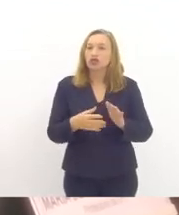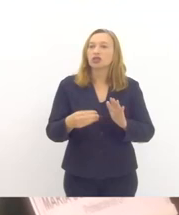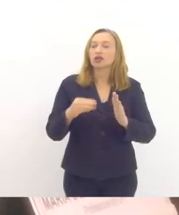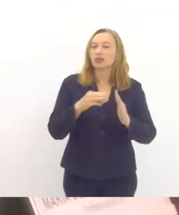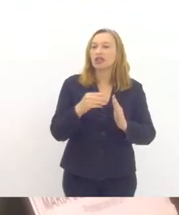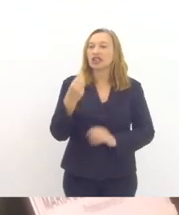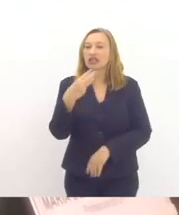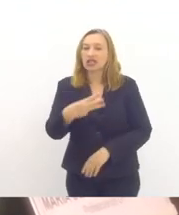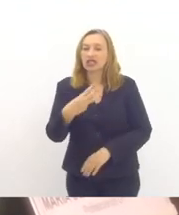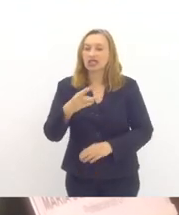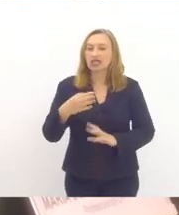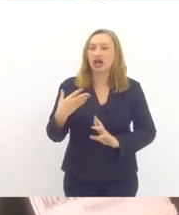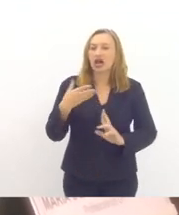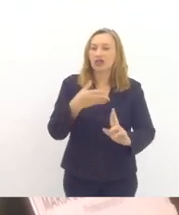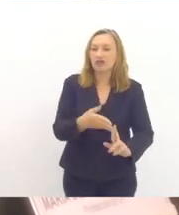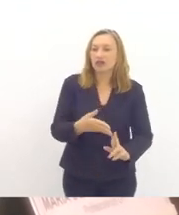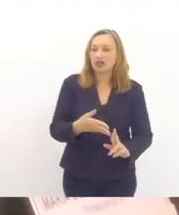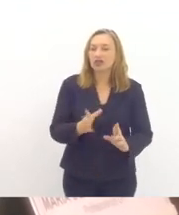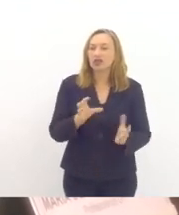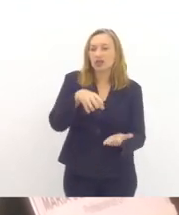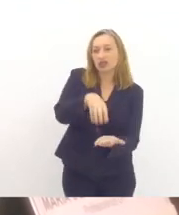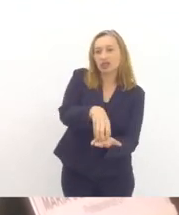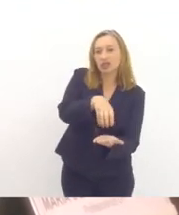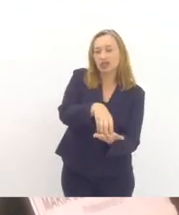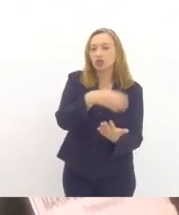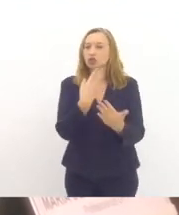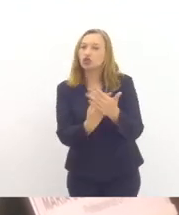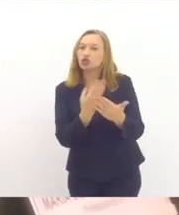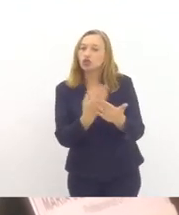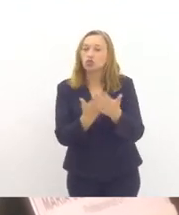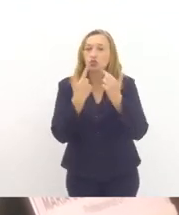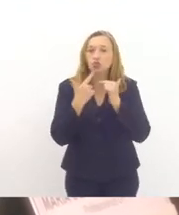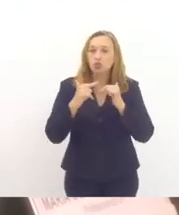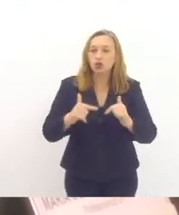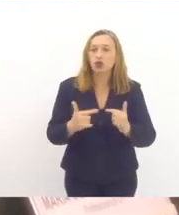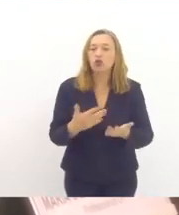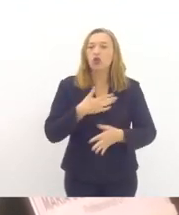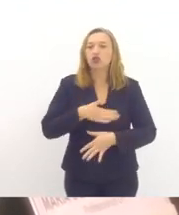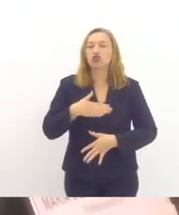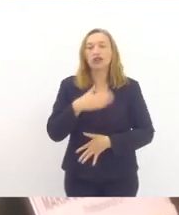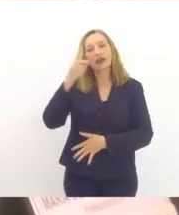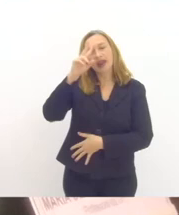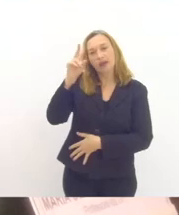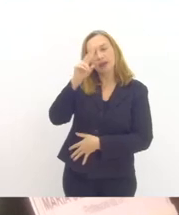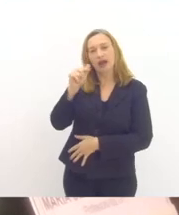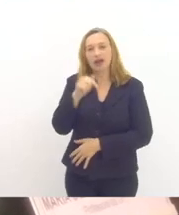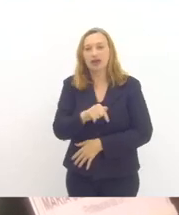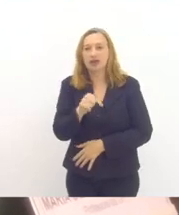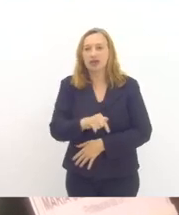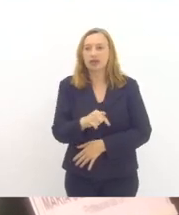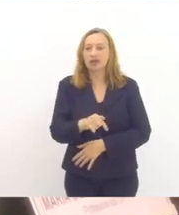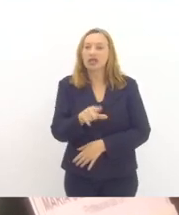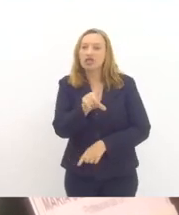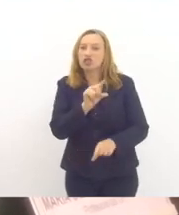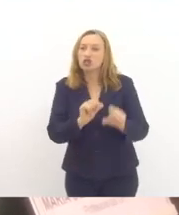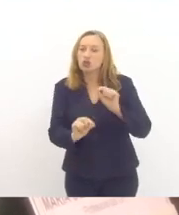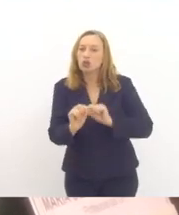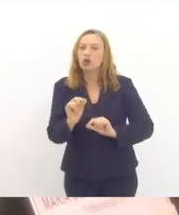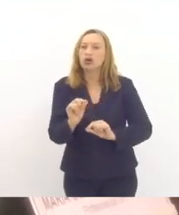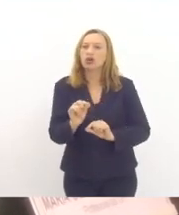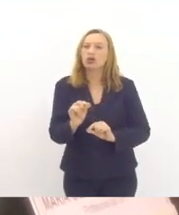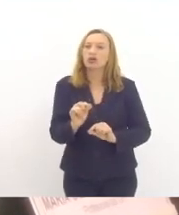a referência a centros de estudos de línguas. Eu gostaria de lembrar aqui que a escolha por